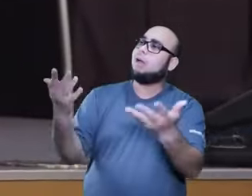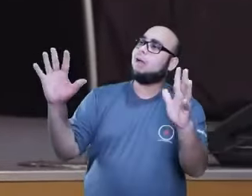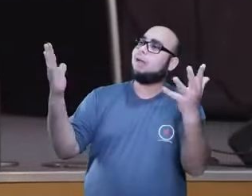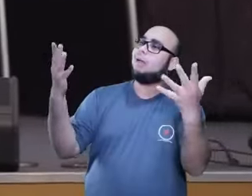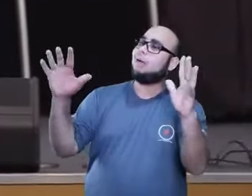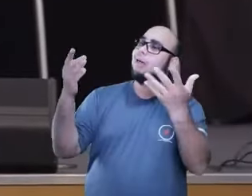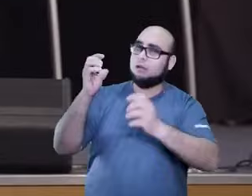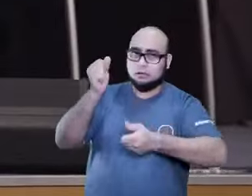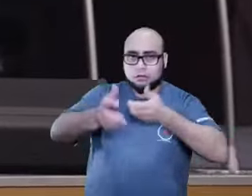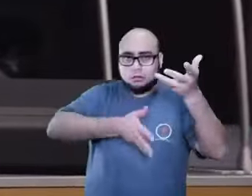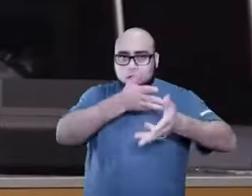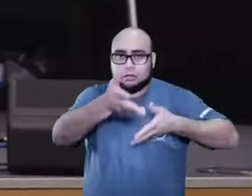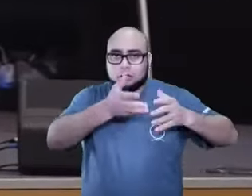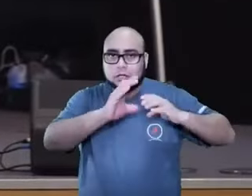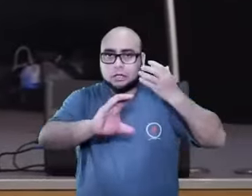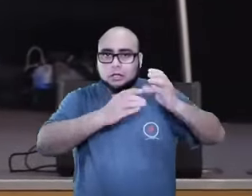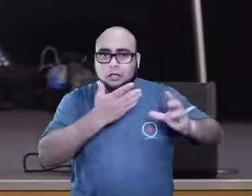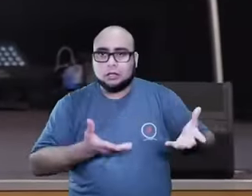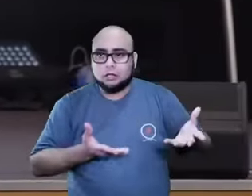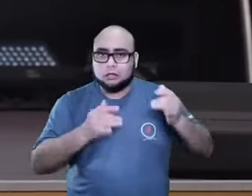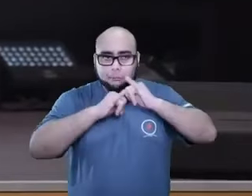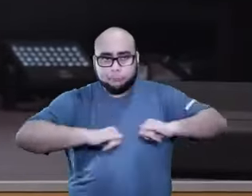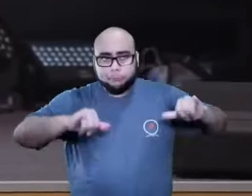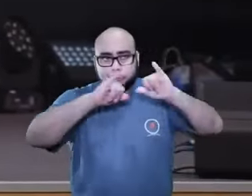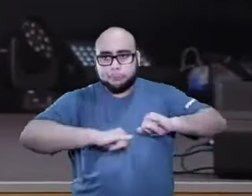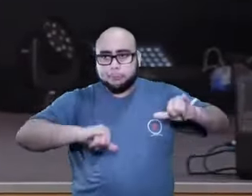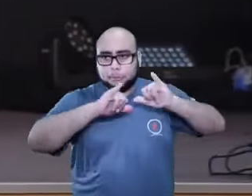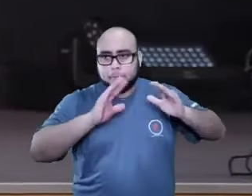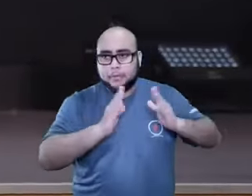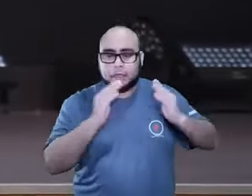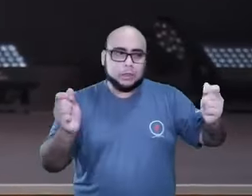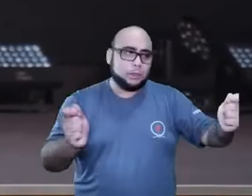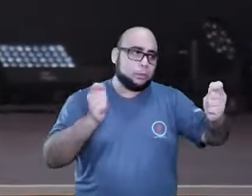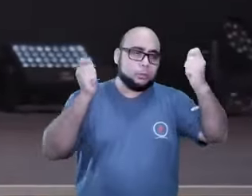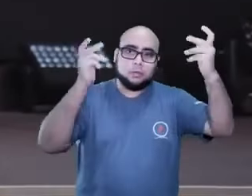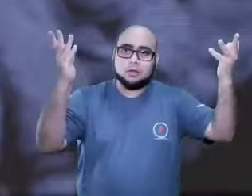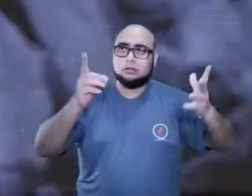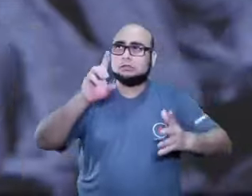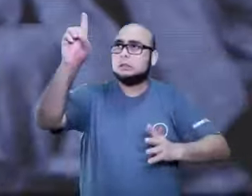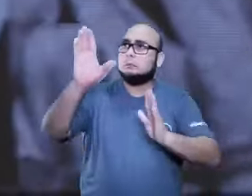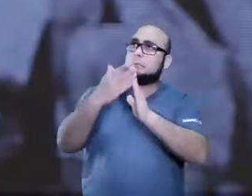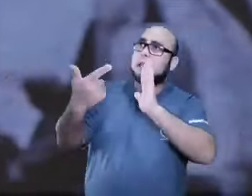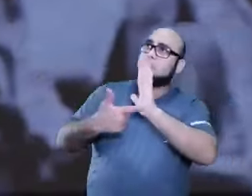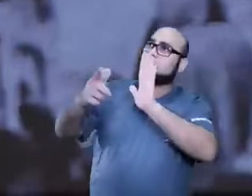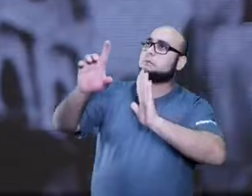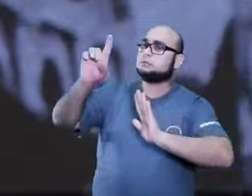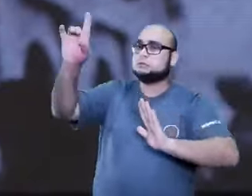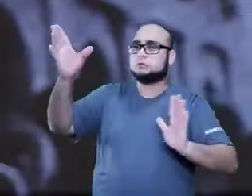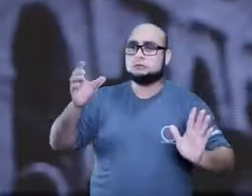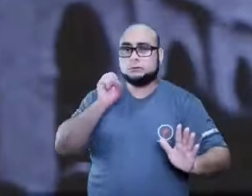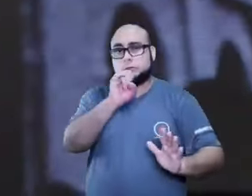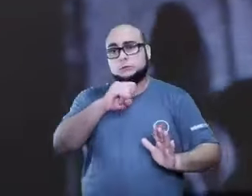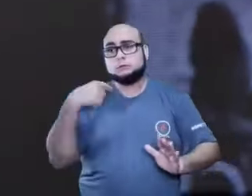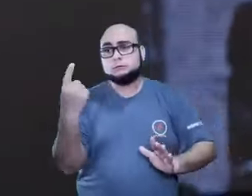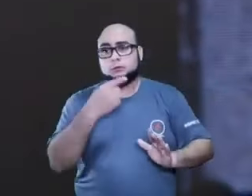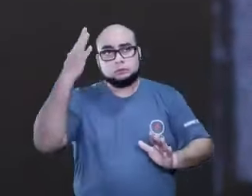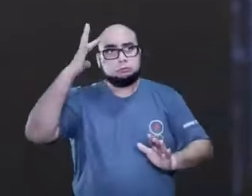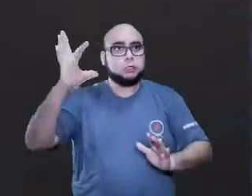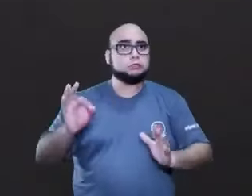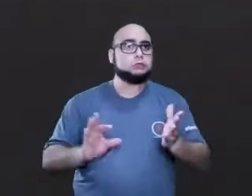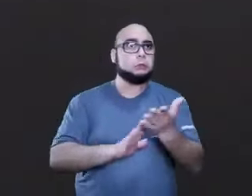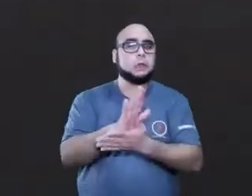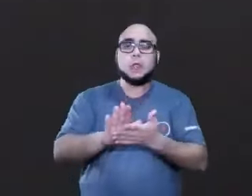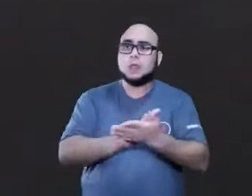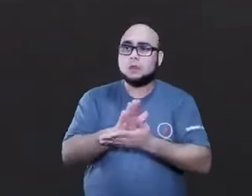cantar, não basta apenas dizer aleluia, não basta apenas dizer glória a Deus, se nós não entendermos a